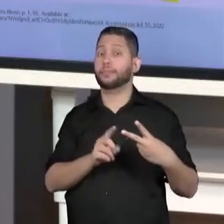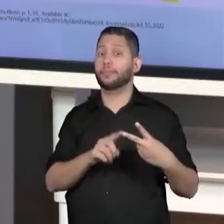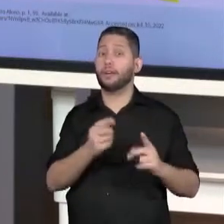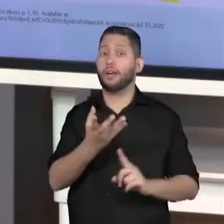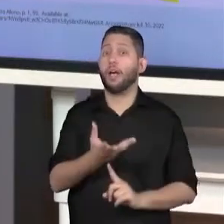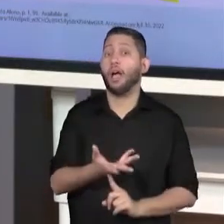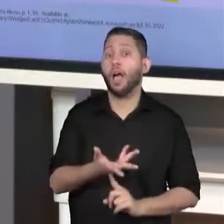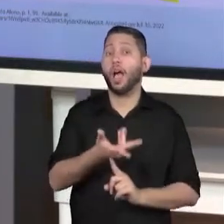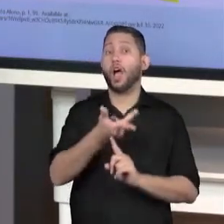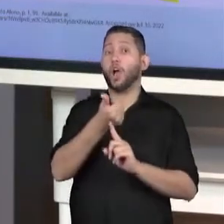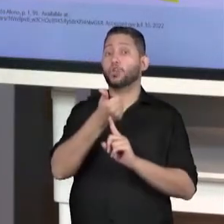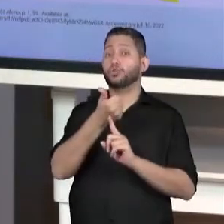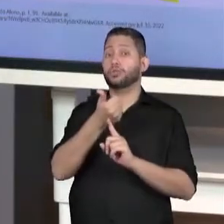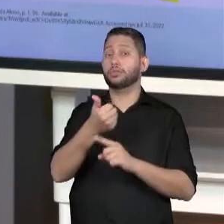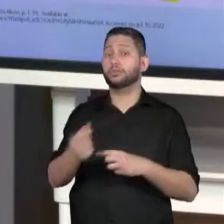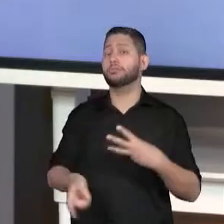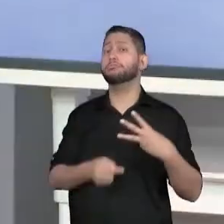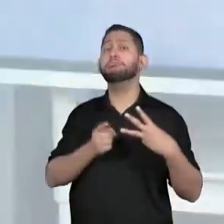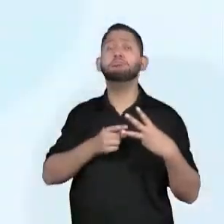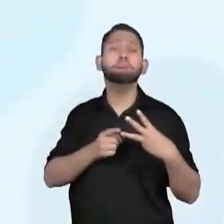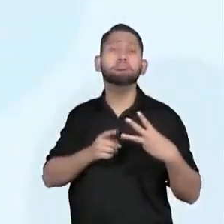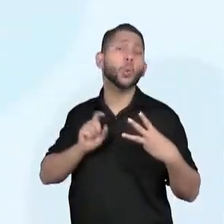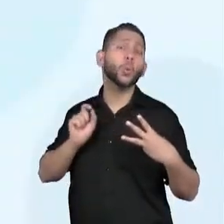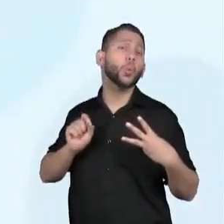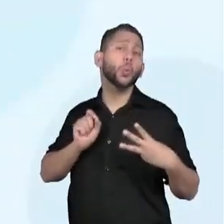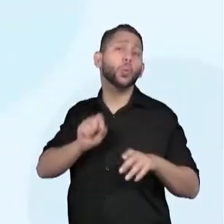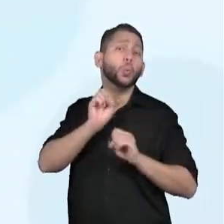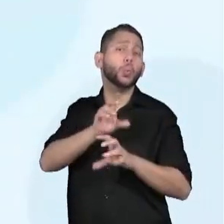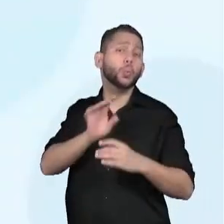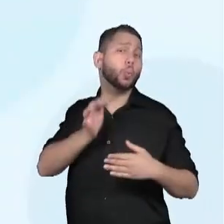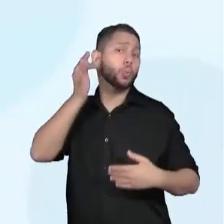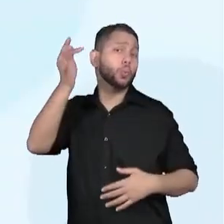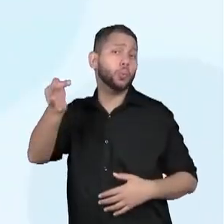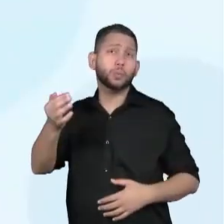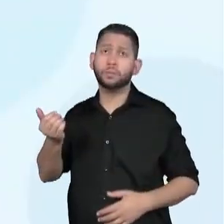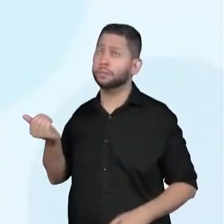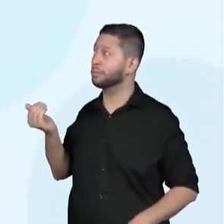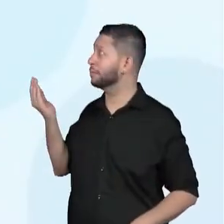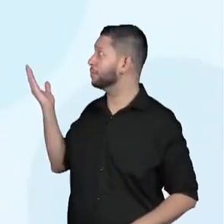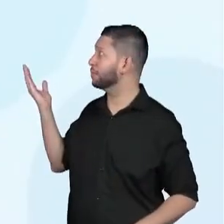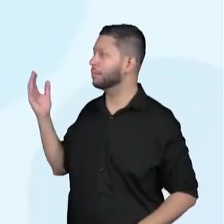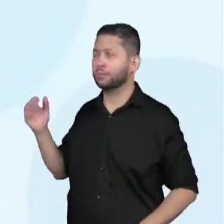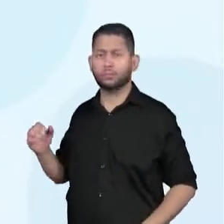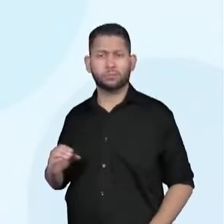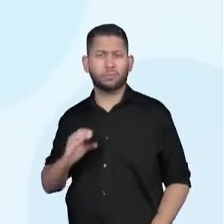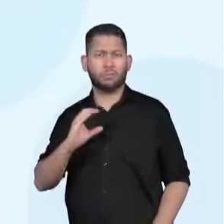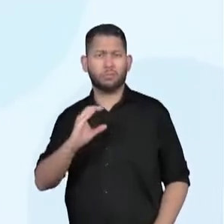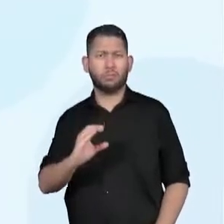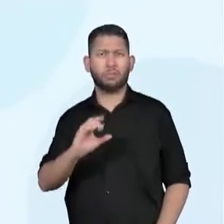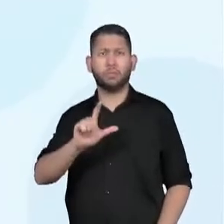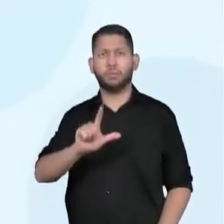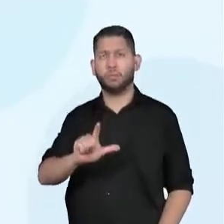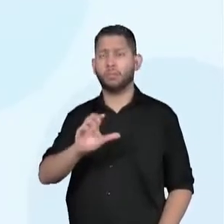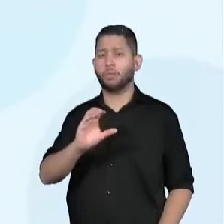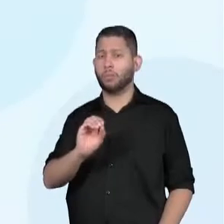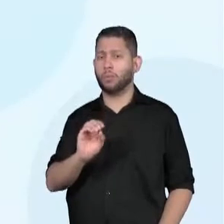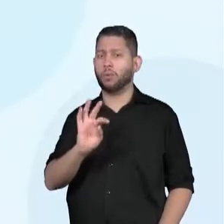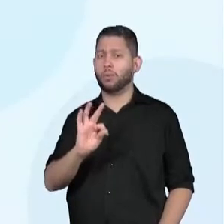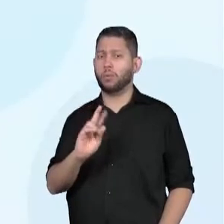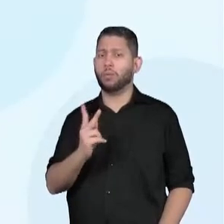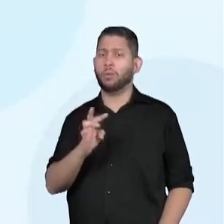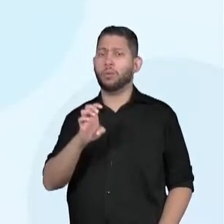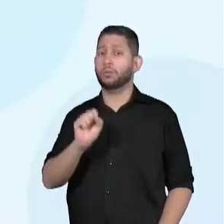próximo tópico? Vamos ver? Aqui na telinha para vocês, ó. Clothes, roupas. E aqui uma pergunta,